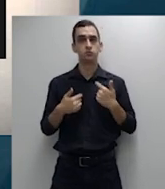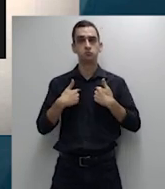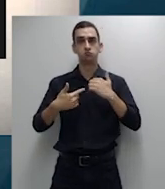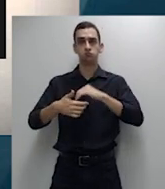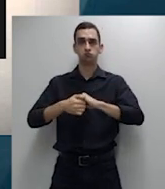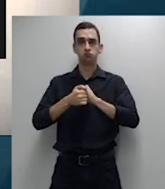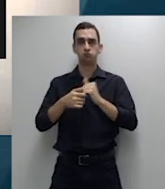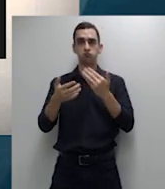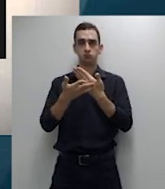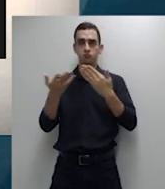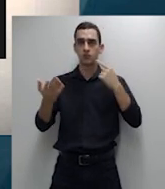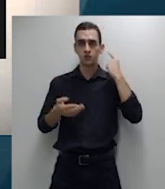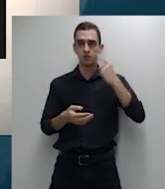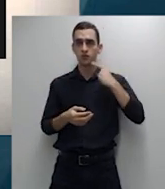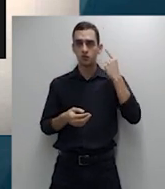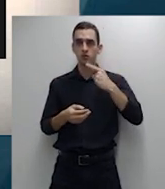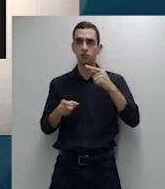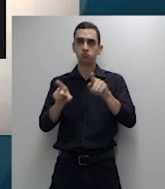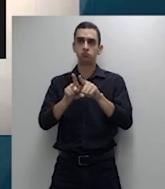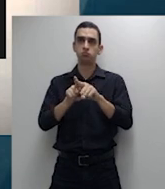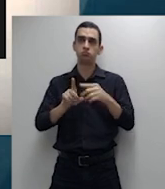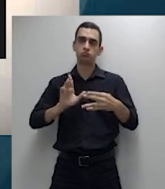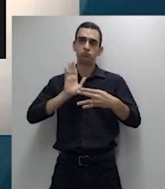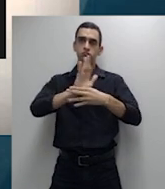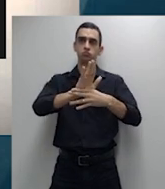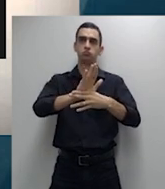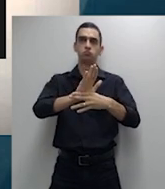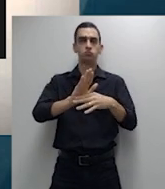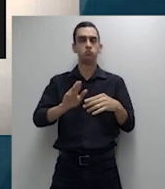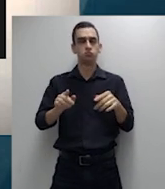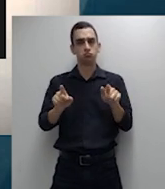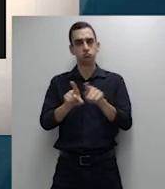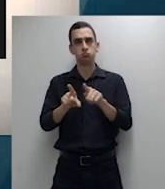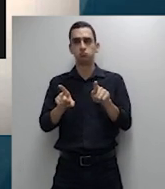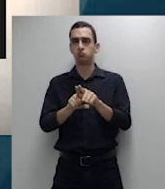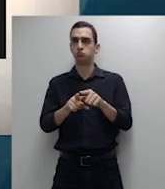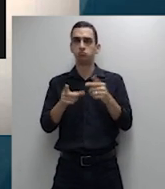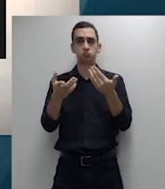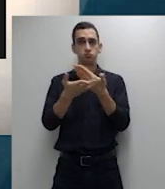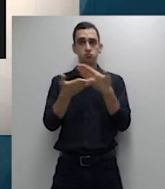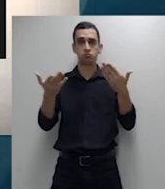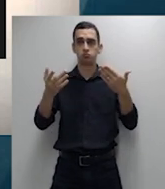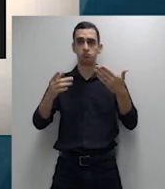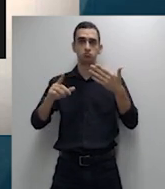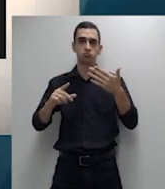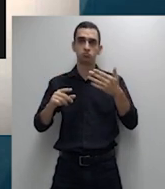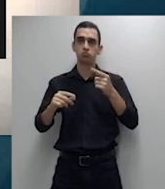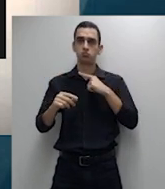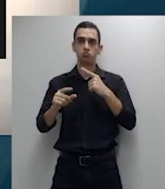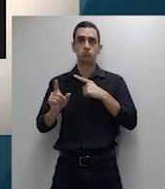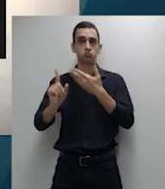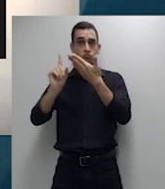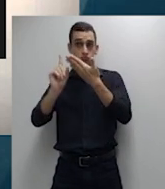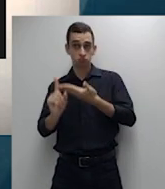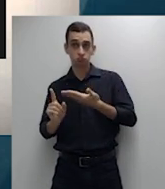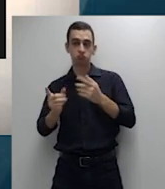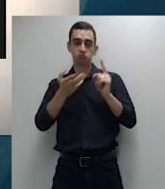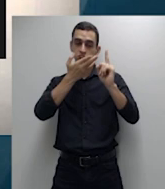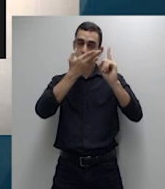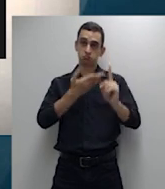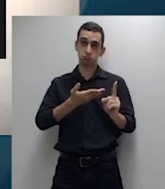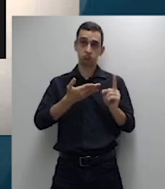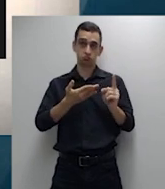a todos sempre estão como amigos da como também os que estão é sexualmente representando as partes litigantes